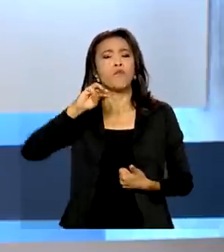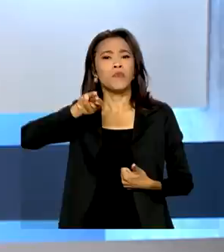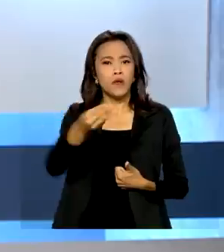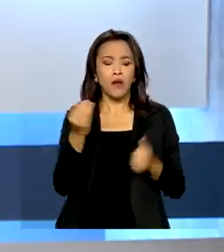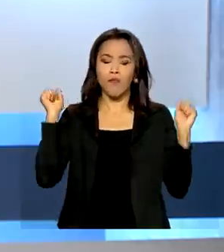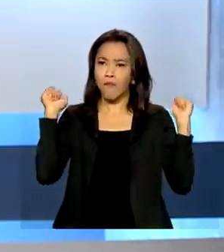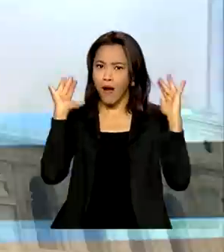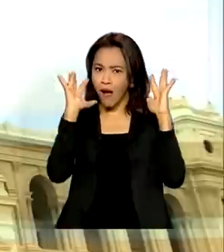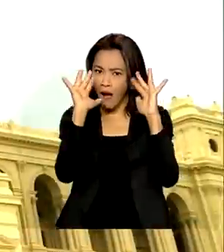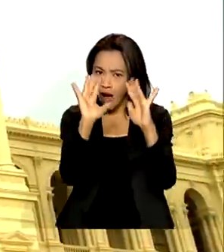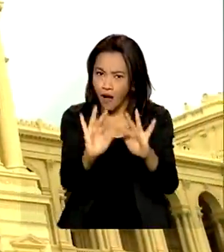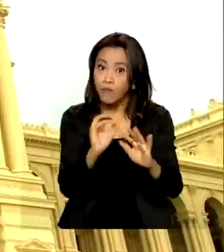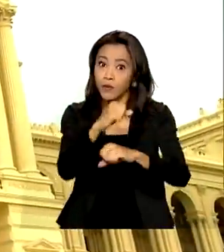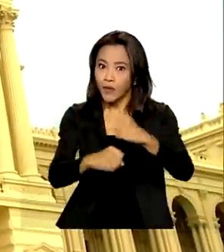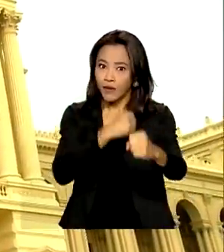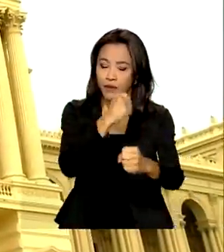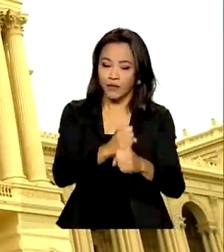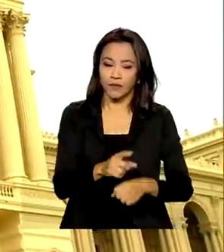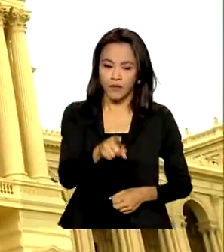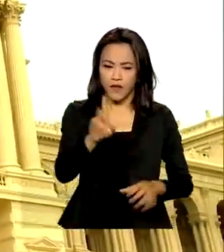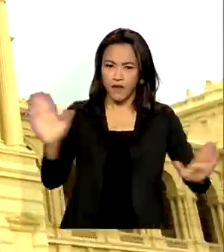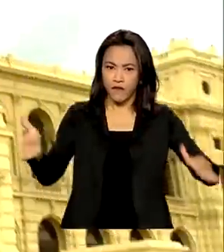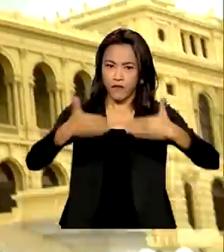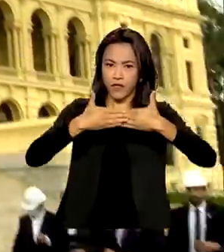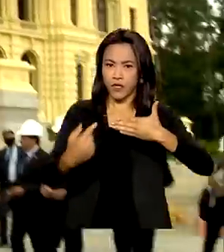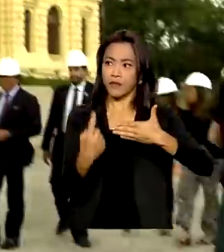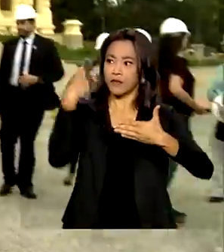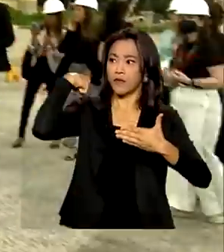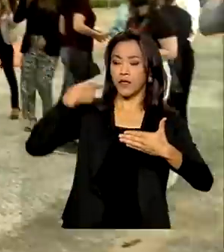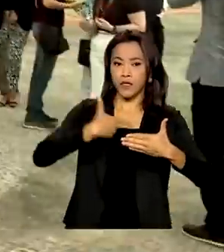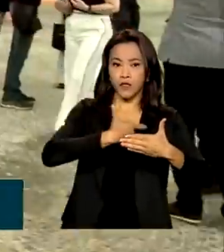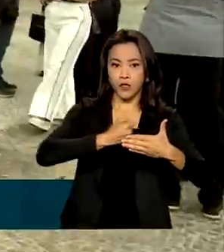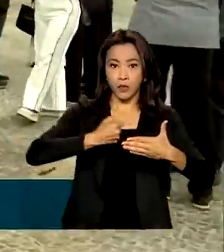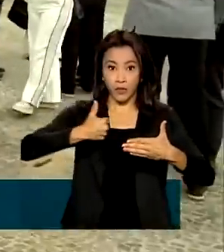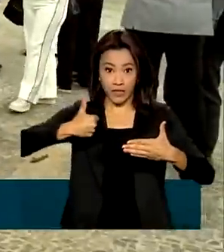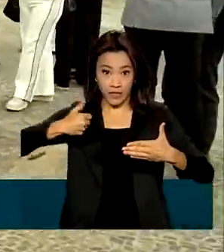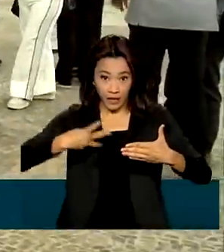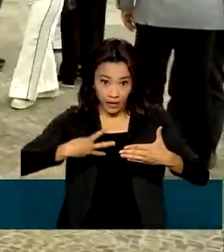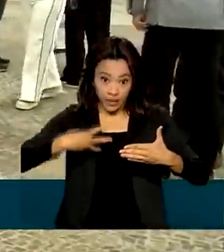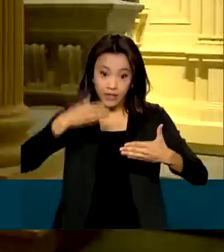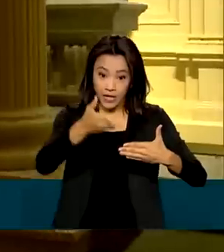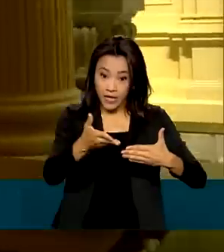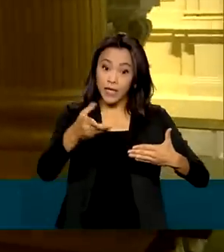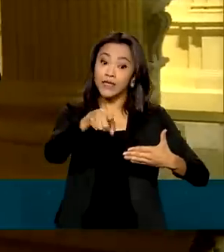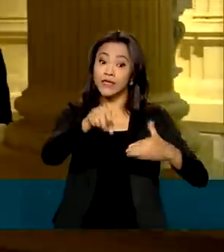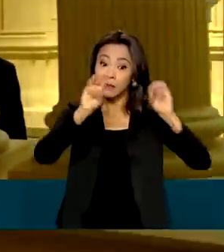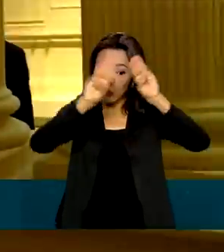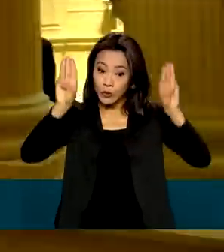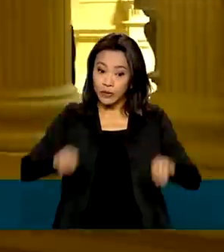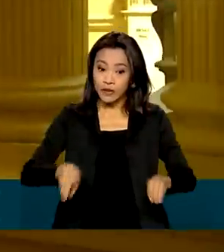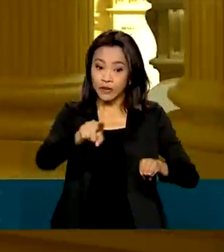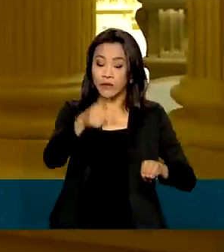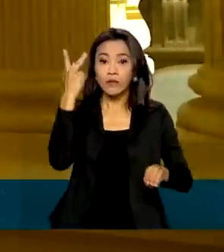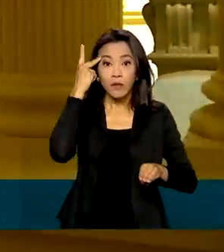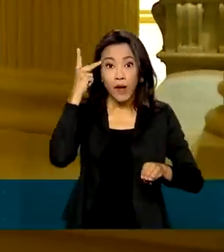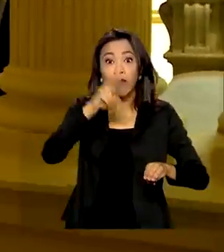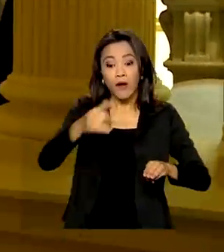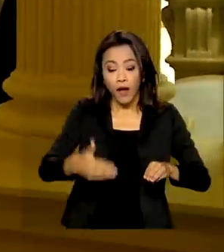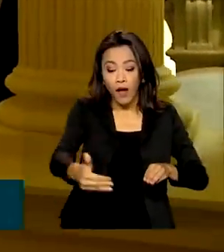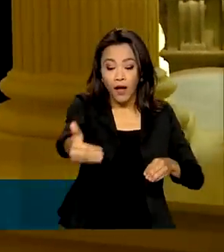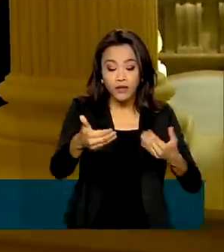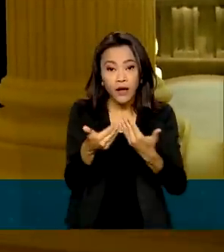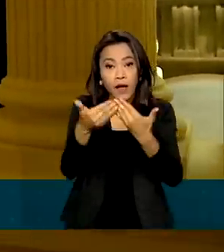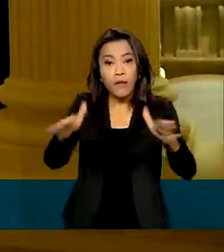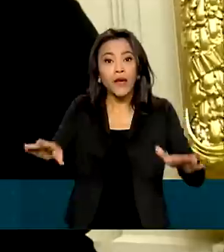visitantes por ano. Fechado desde 2013, o Museu do Ipiranga, em São Paulo, será reaberto ao público no